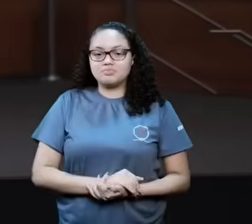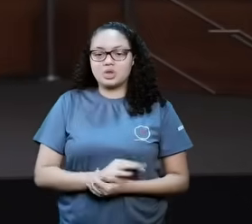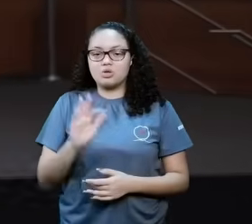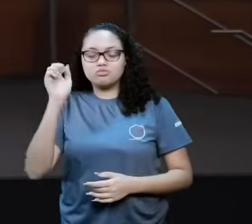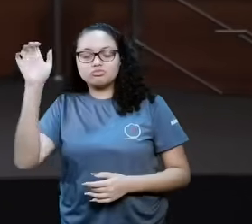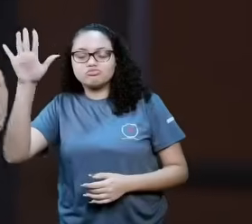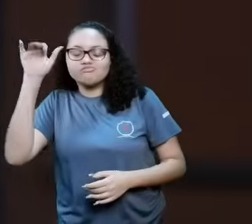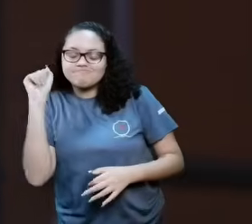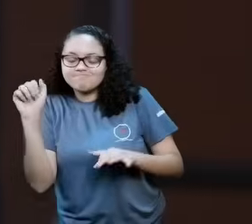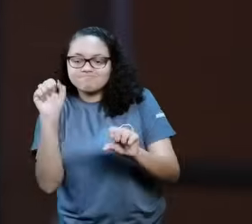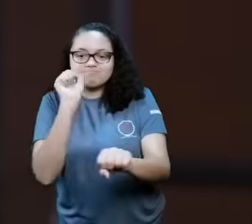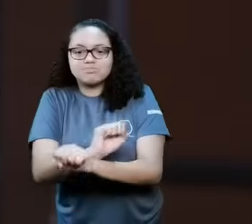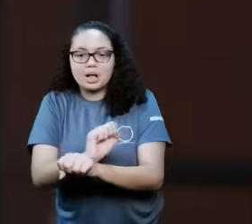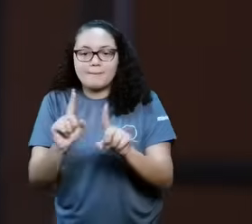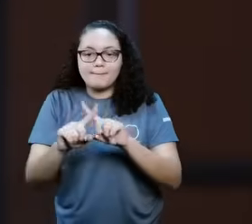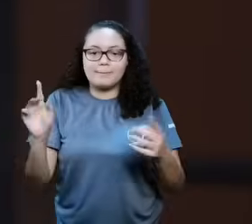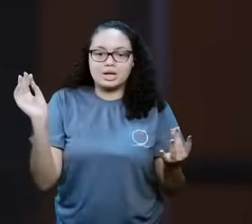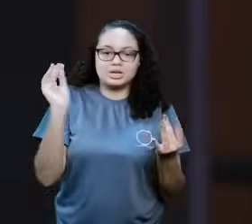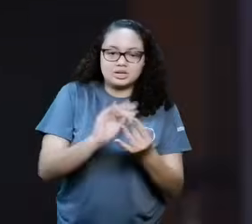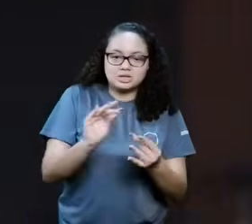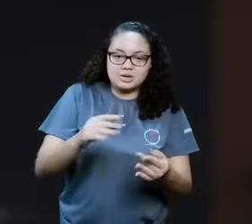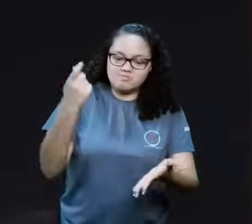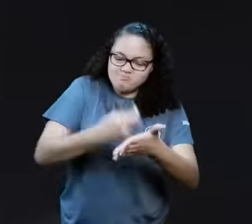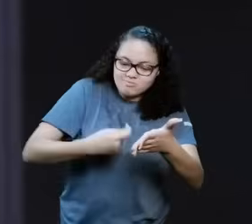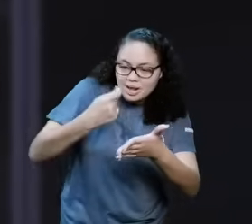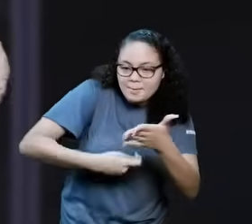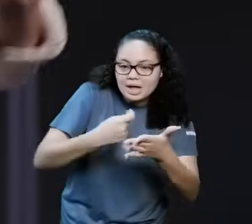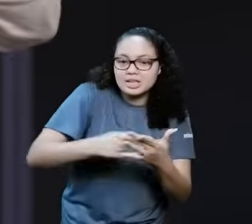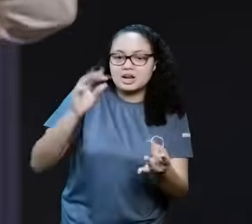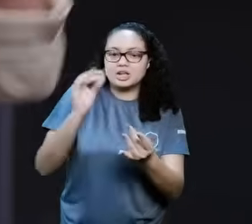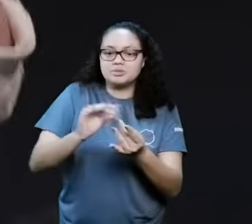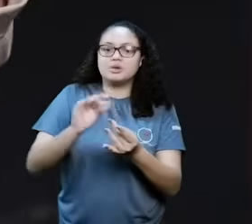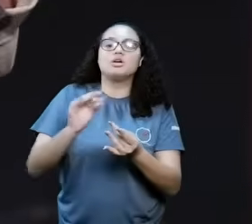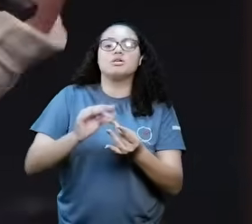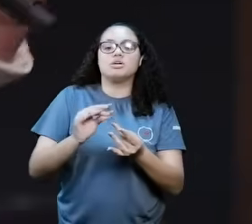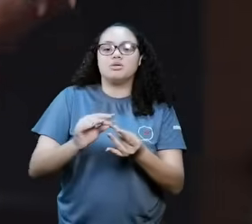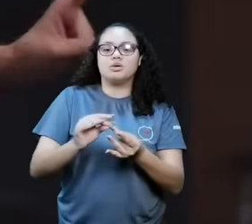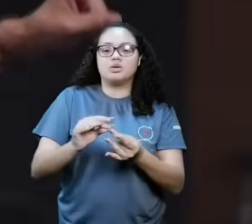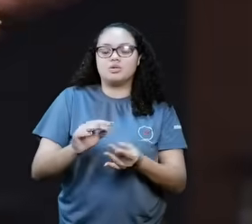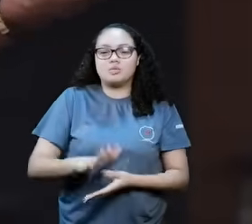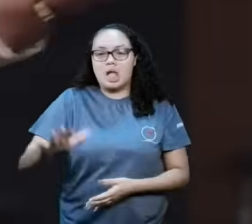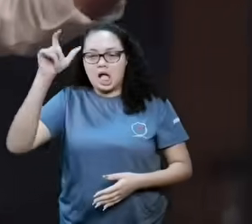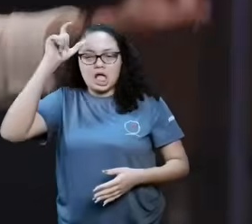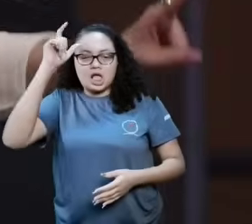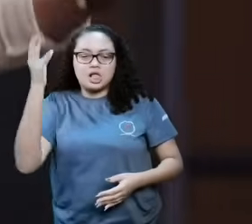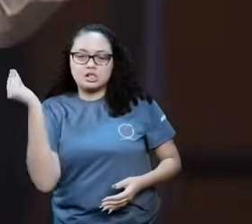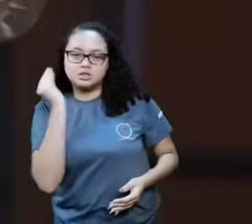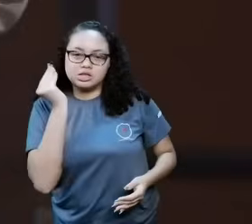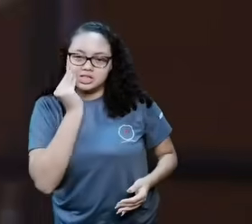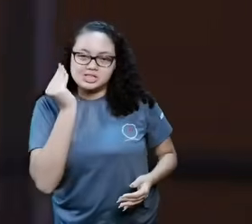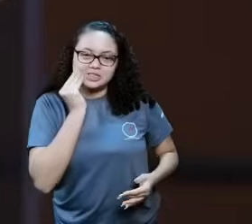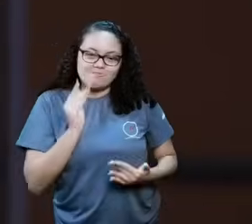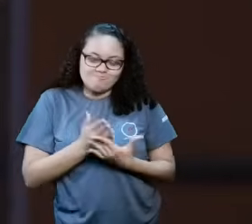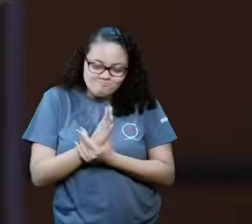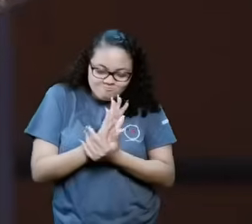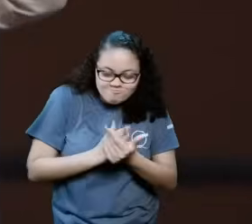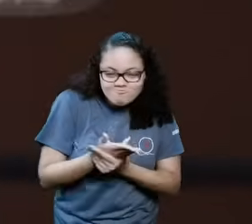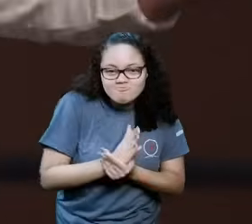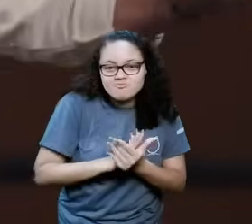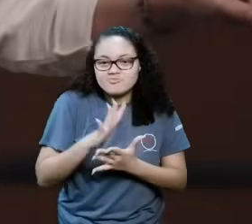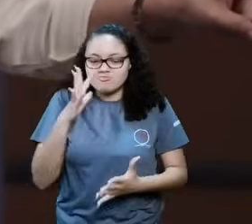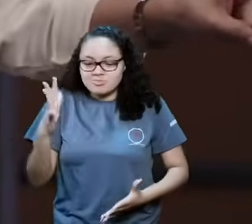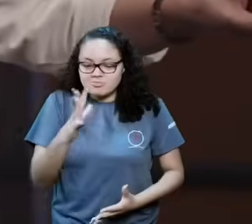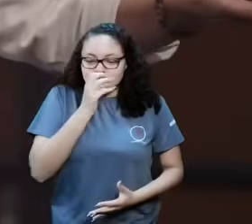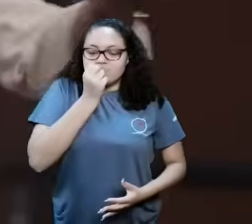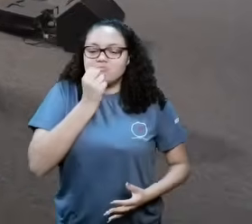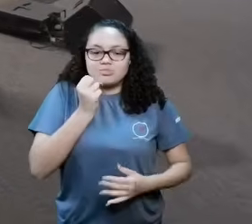mas também discerne pelo espírito que estava numa batalha espiritual enquanto um demônio tentava afligir você e te